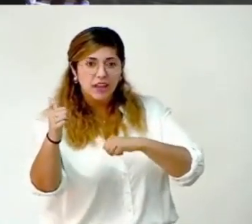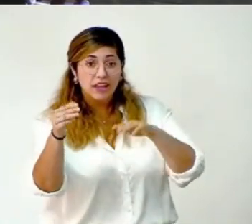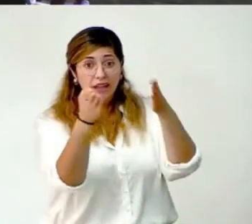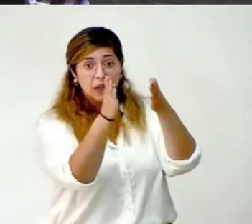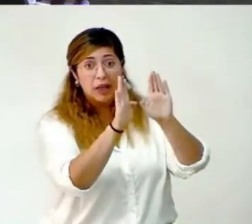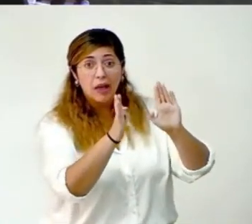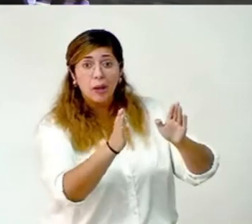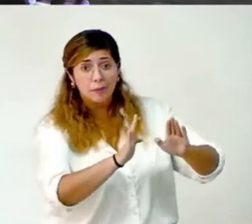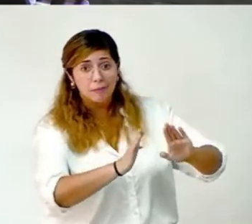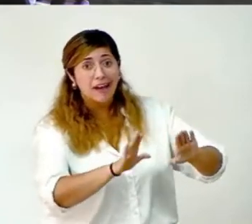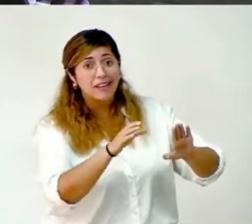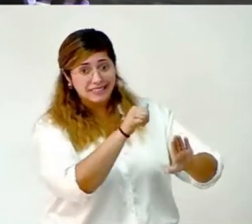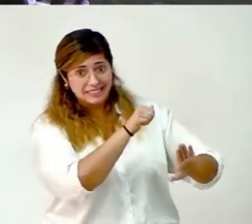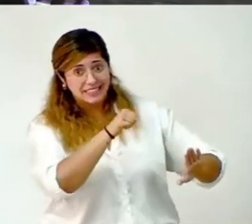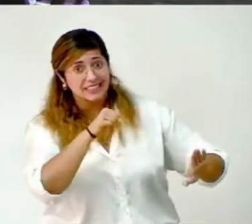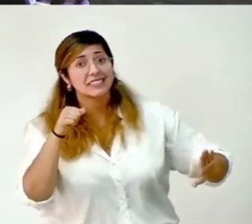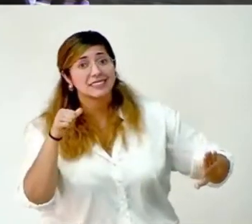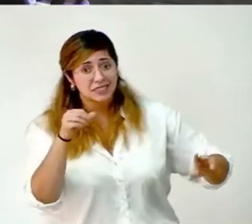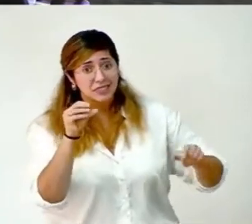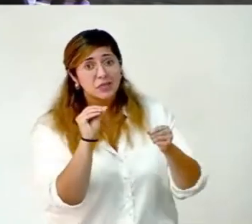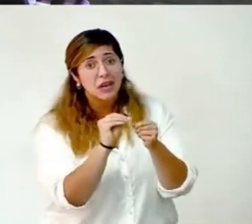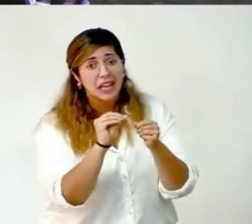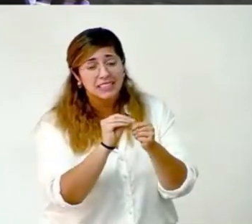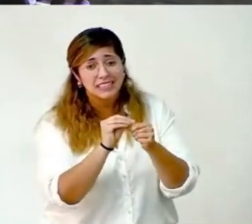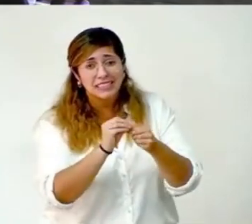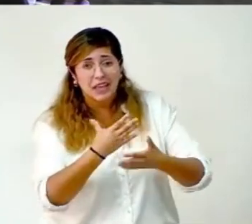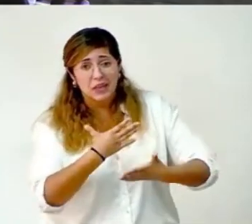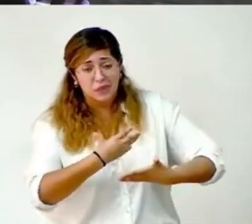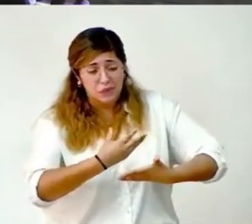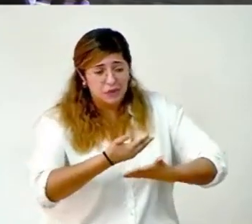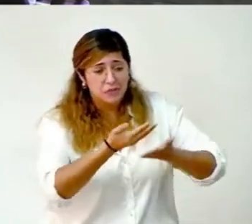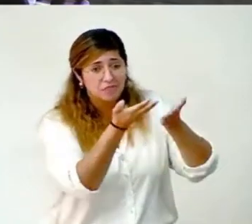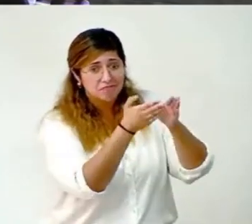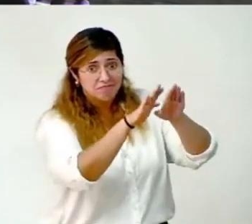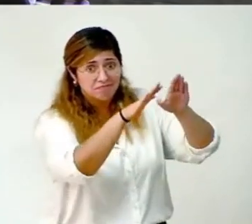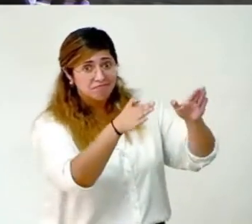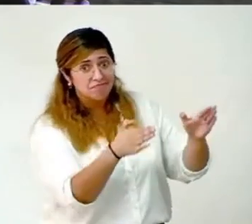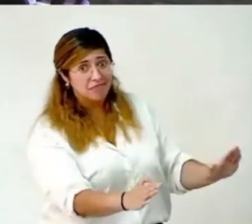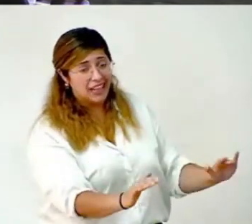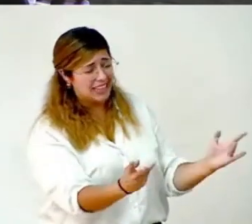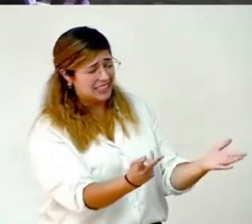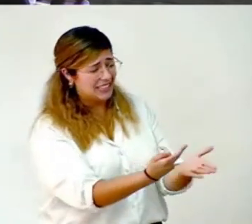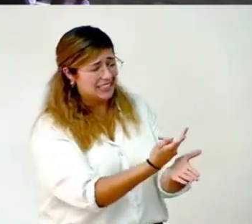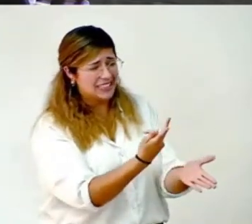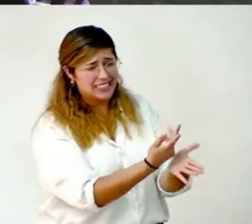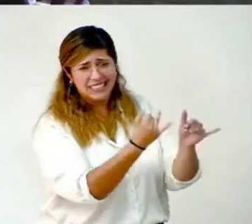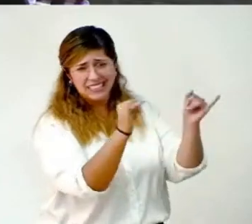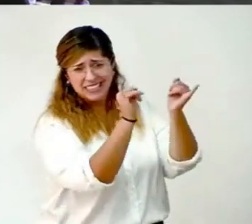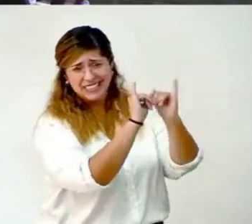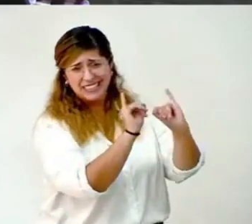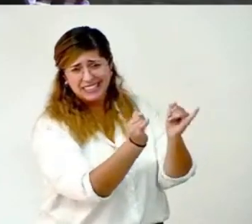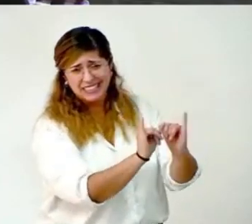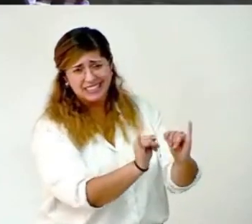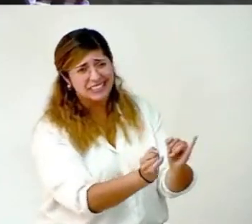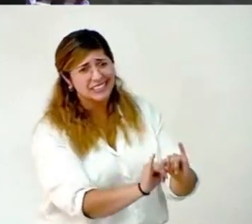e queimavam incenso às imagens de escultura. Todavia eu ensinei a andar a